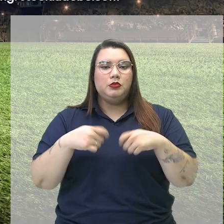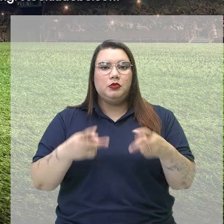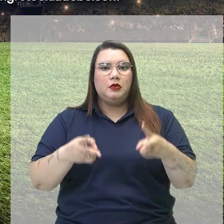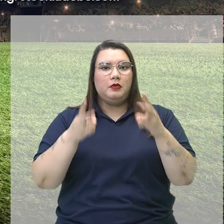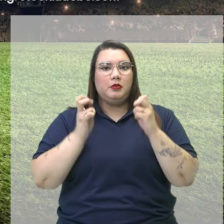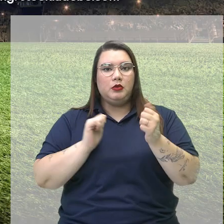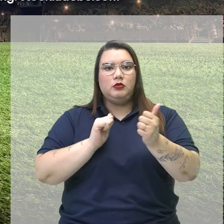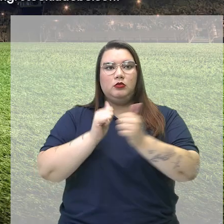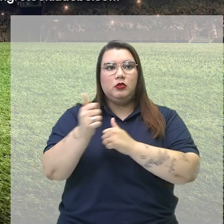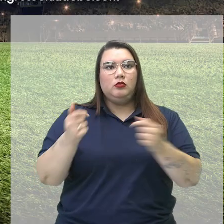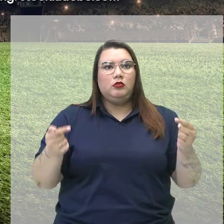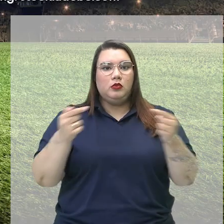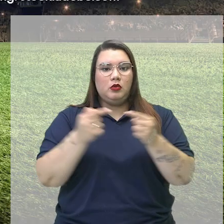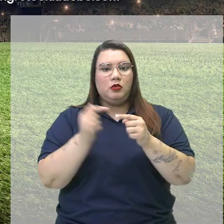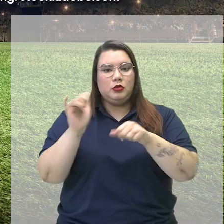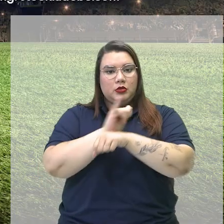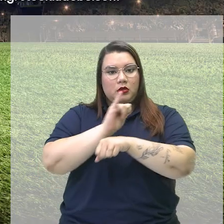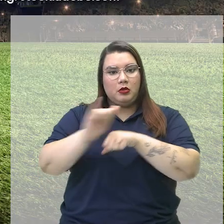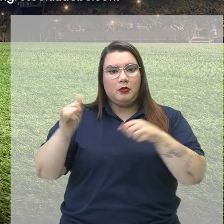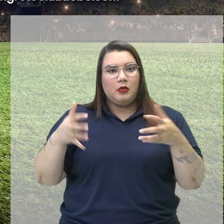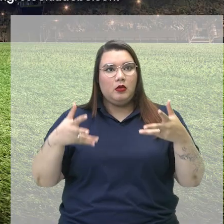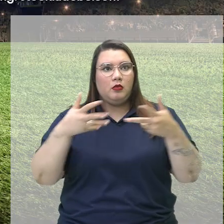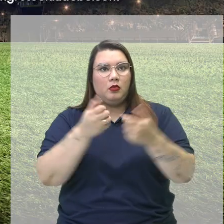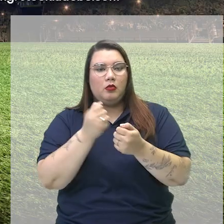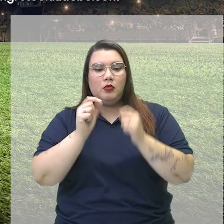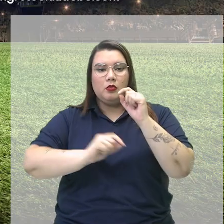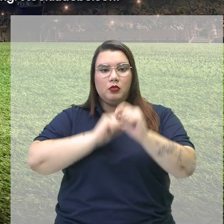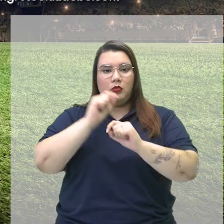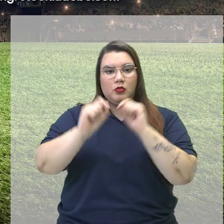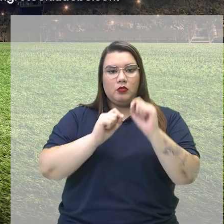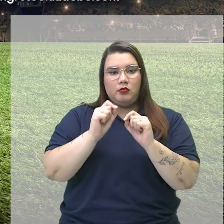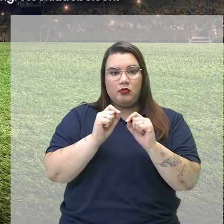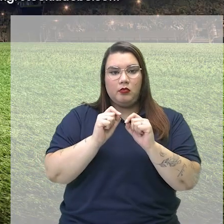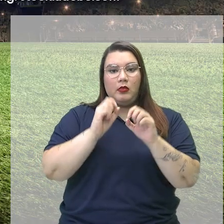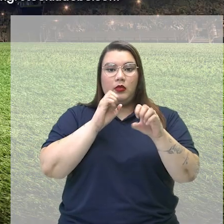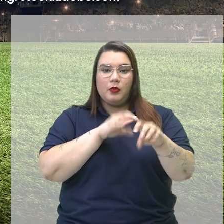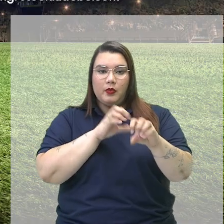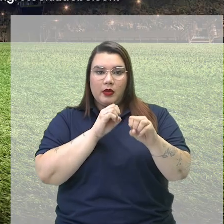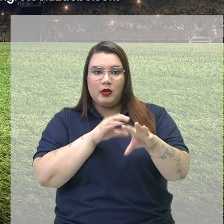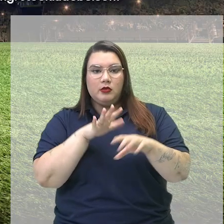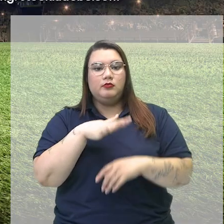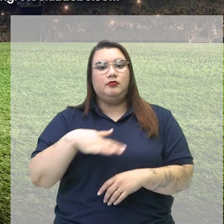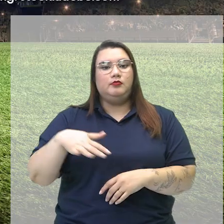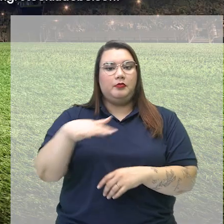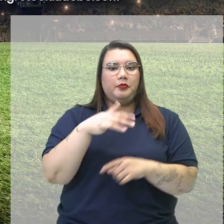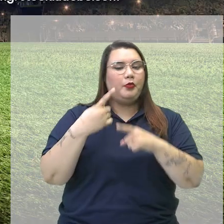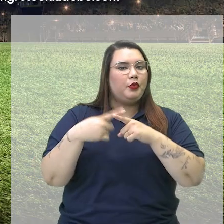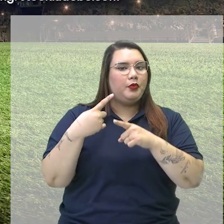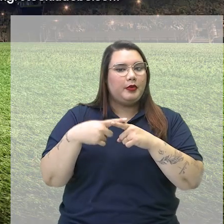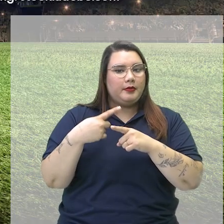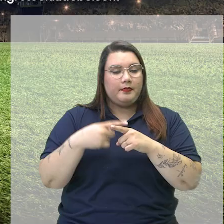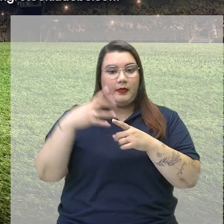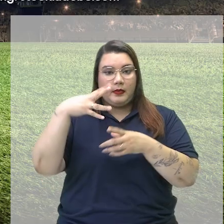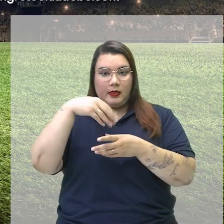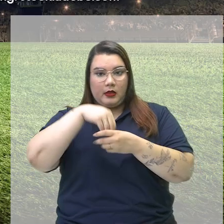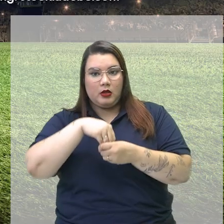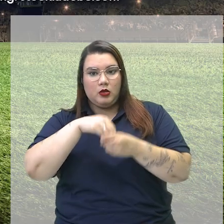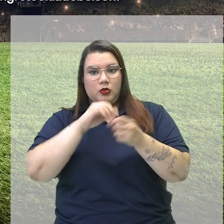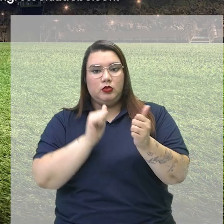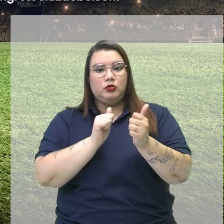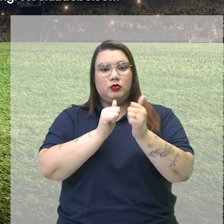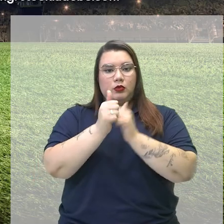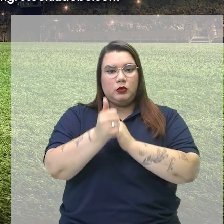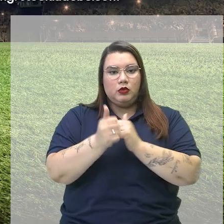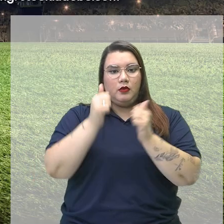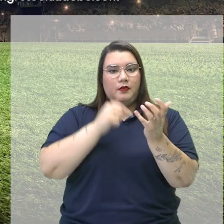uma ferramenta poderosa na questão da educação. Por quê? Dentro do esporte, das